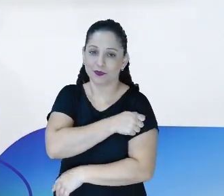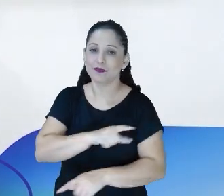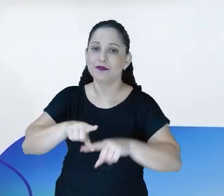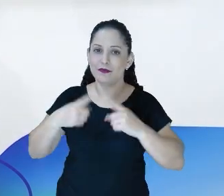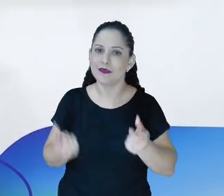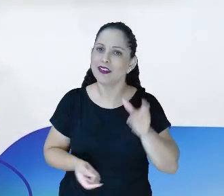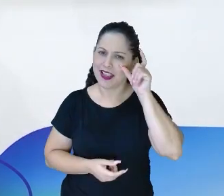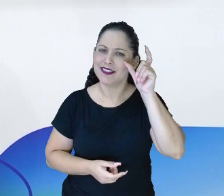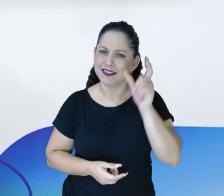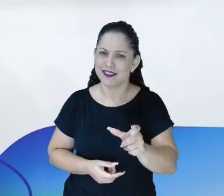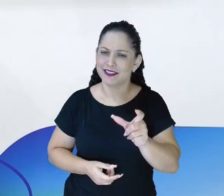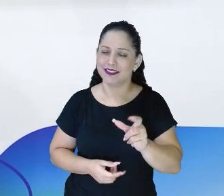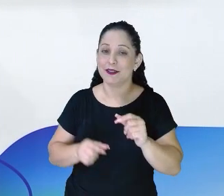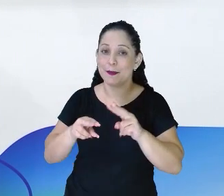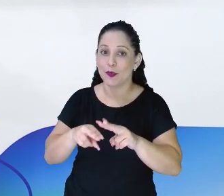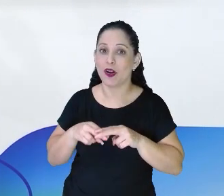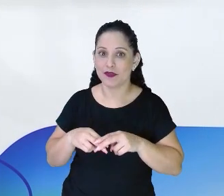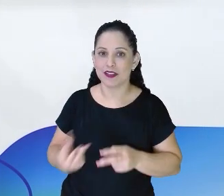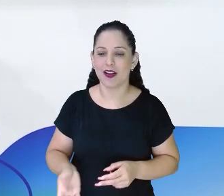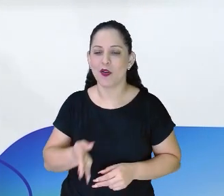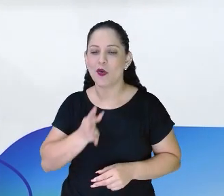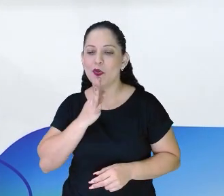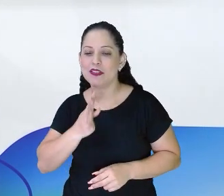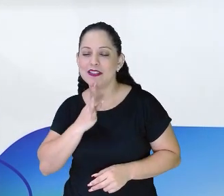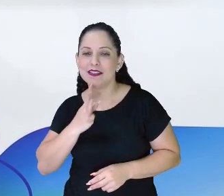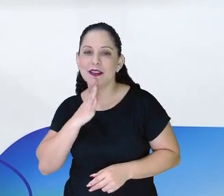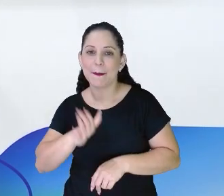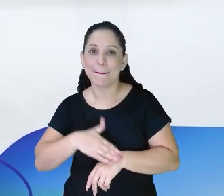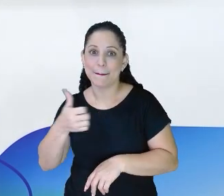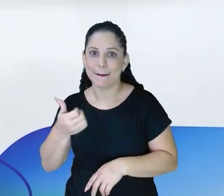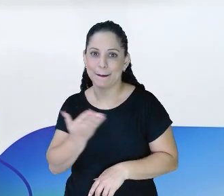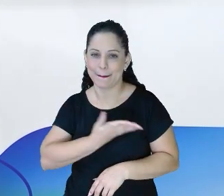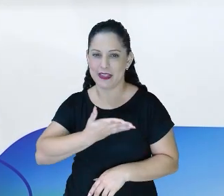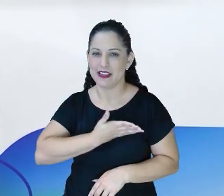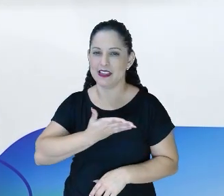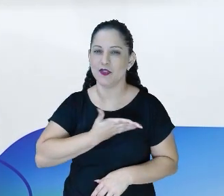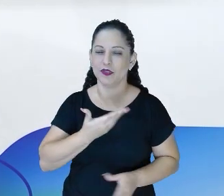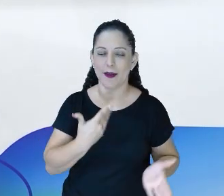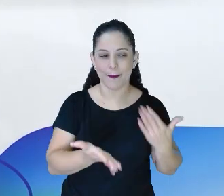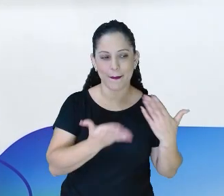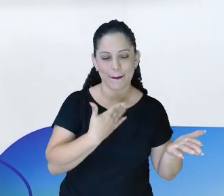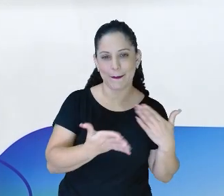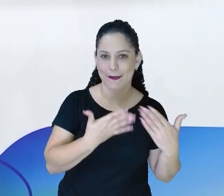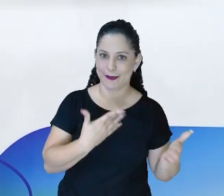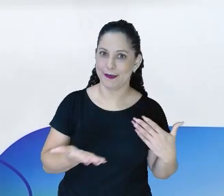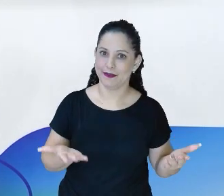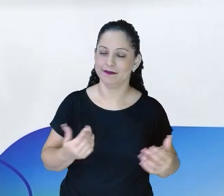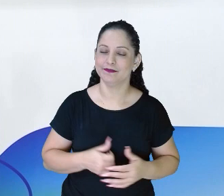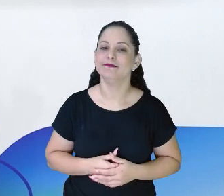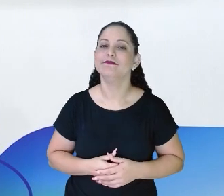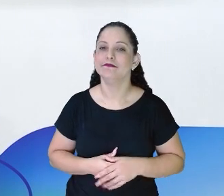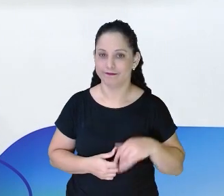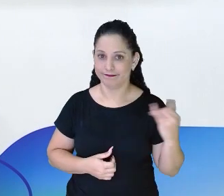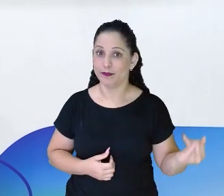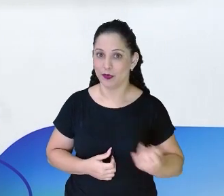até interessante, porque você acaba conhecendo aquele colega que você não conversa muito, né? Eu acho isso importante. Então,